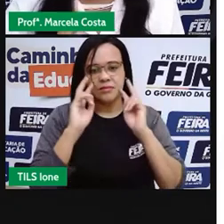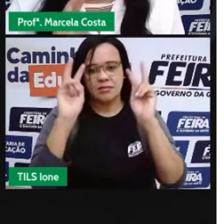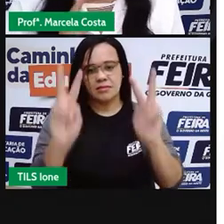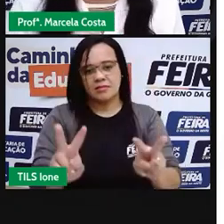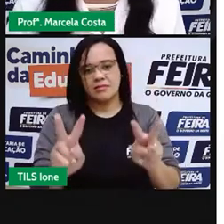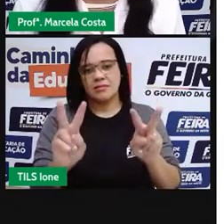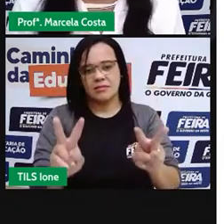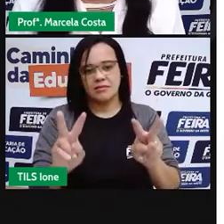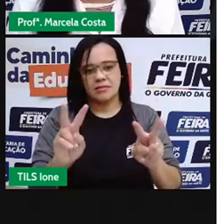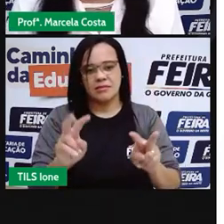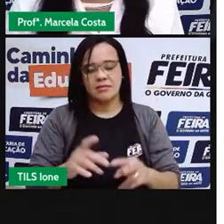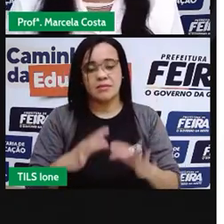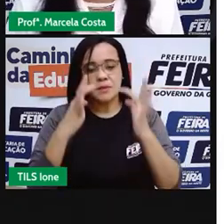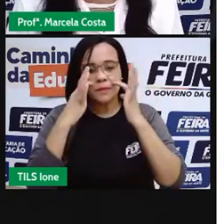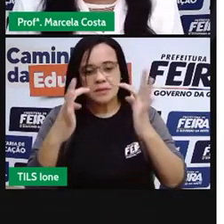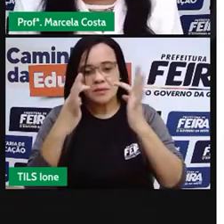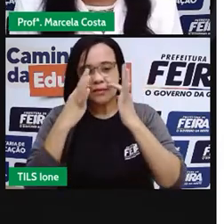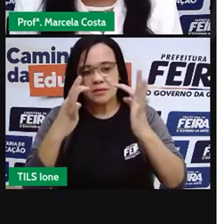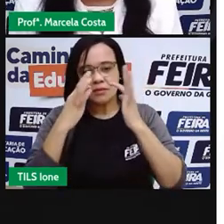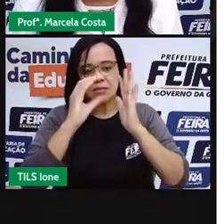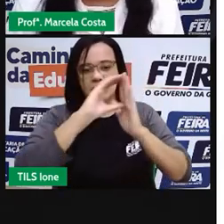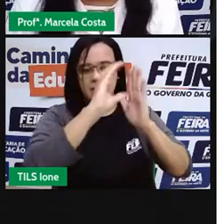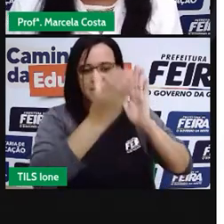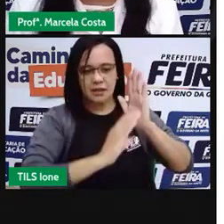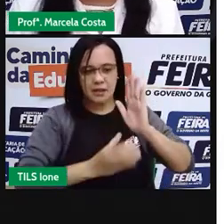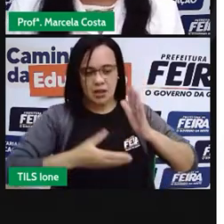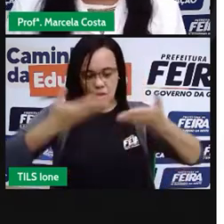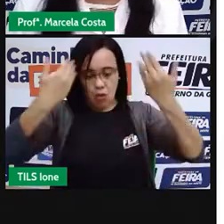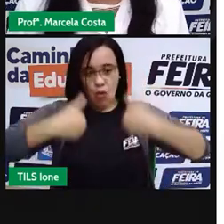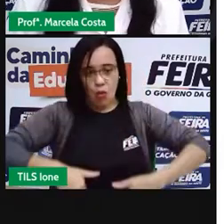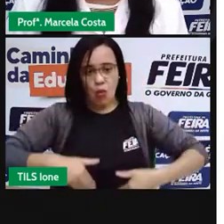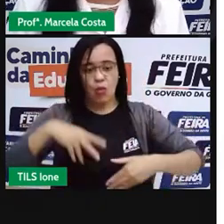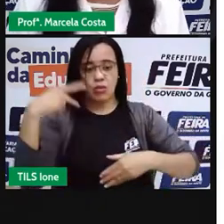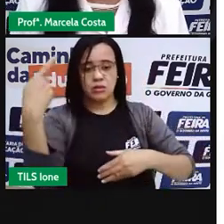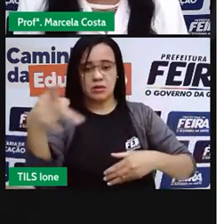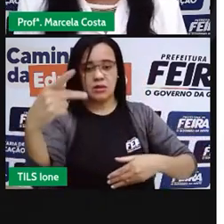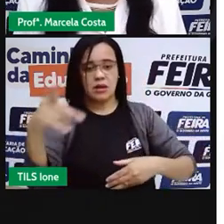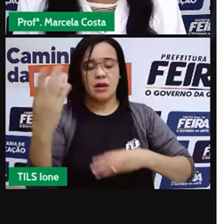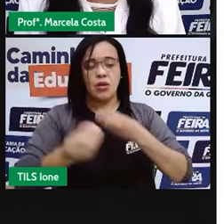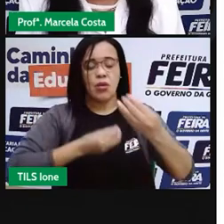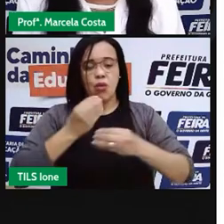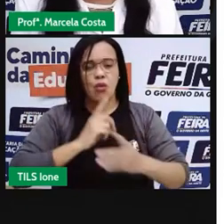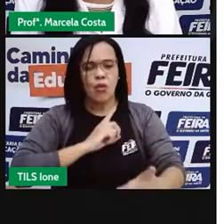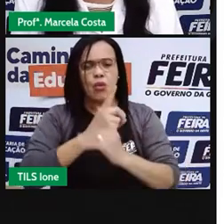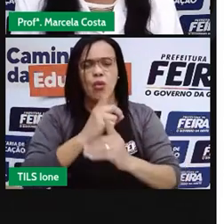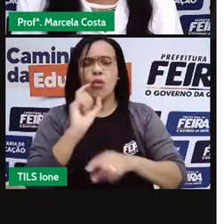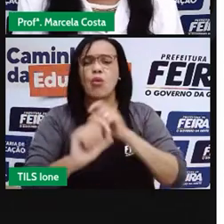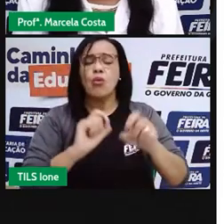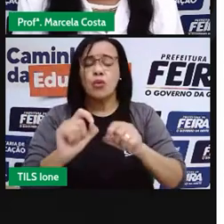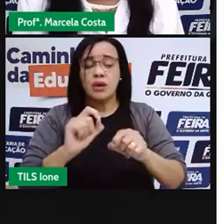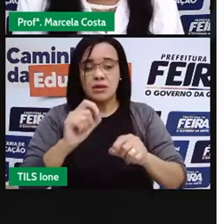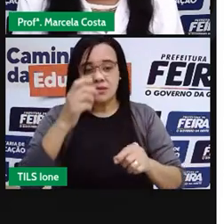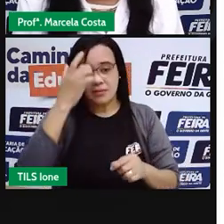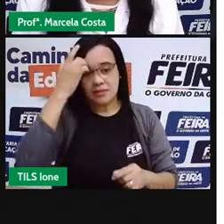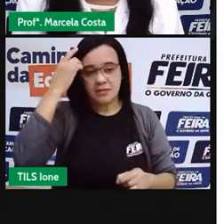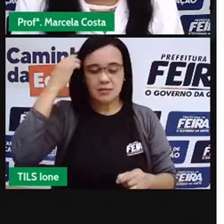observando aqui as características físicas desse personagem, o que, é que a gente logo identifica?